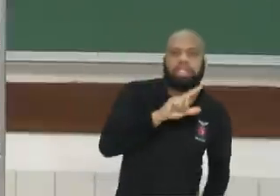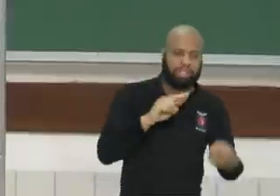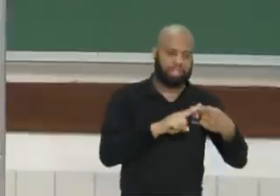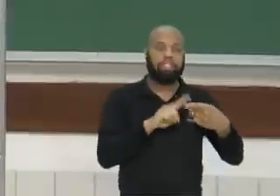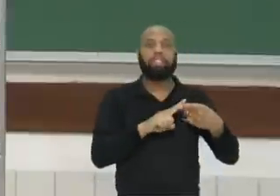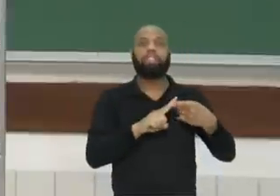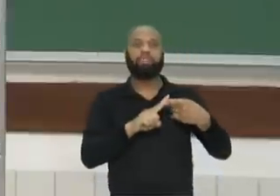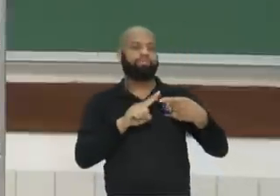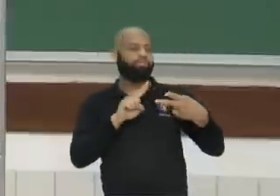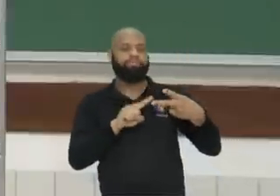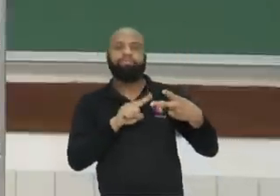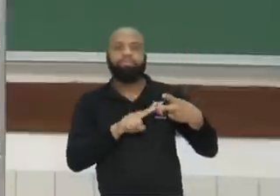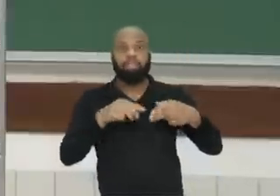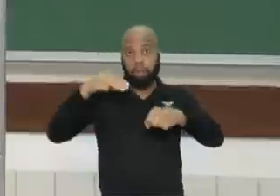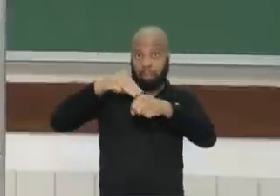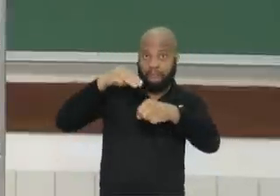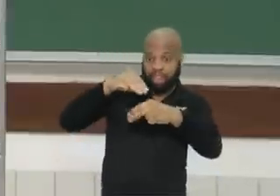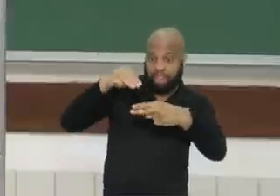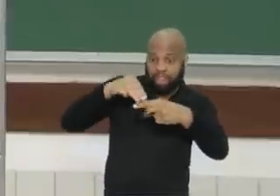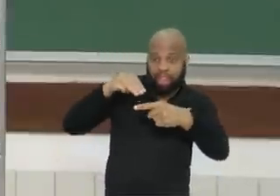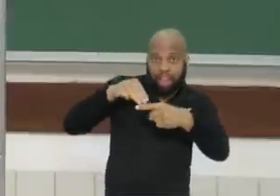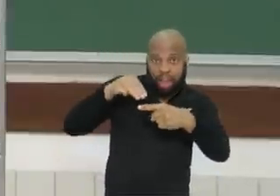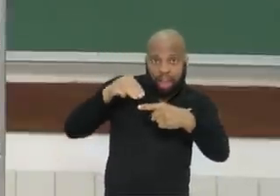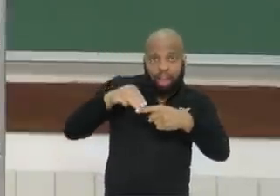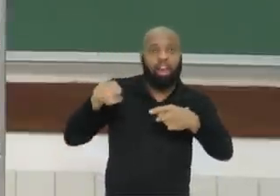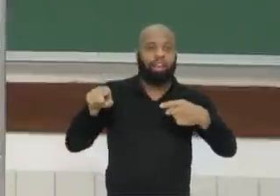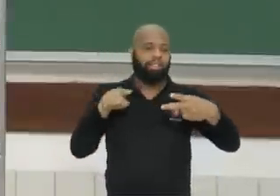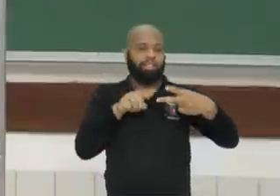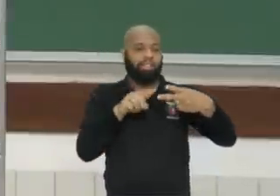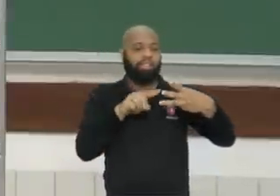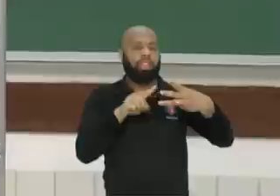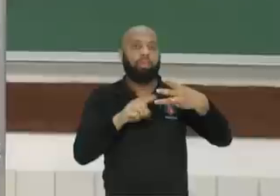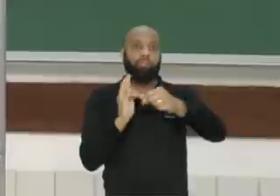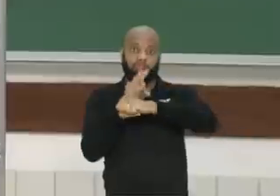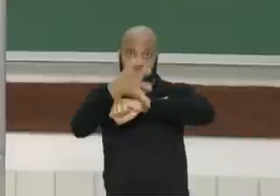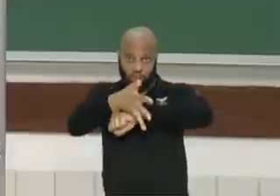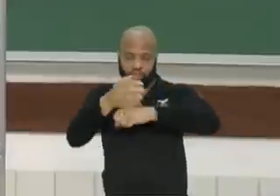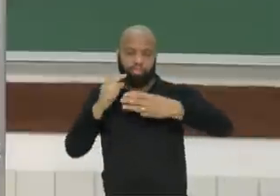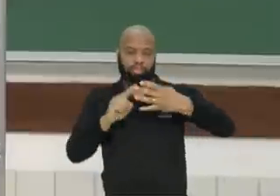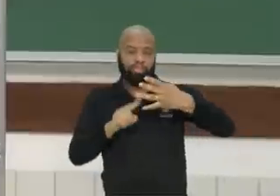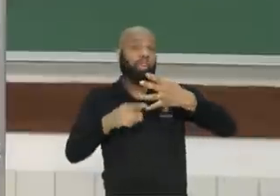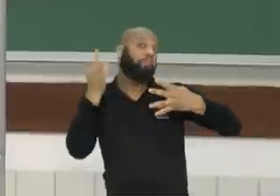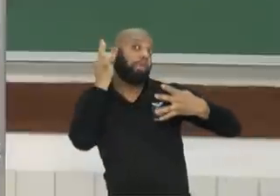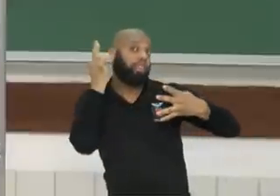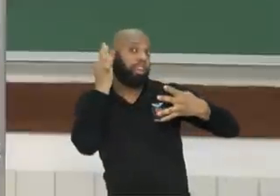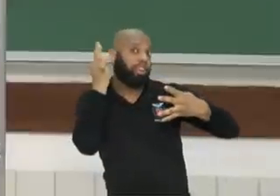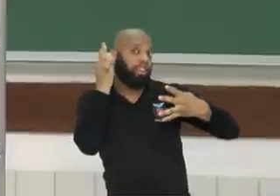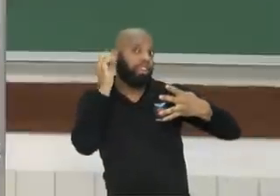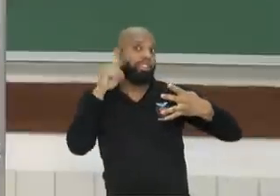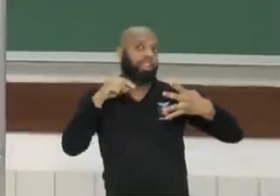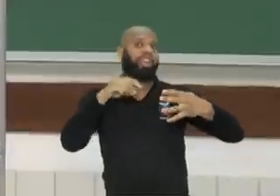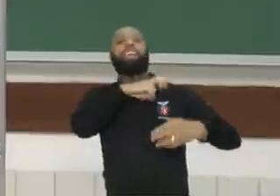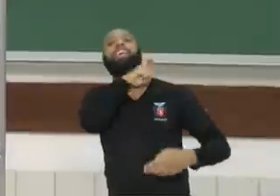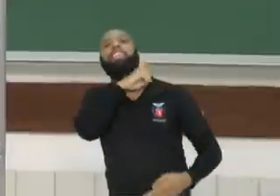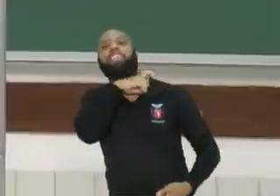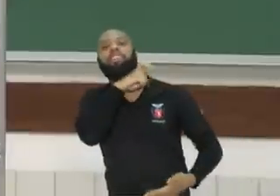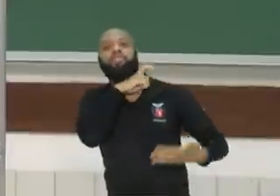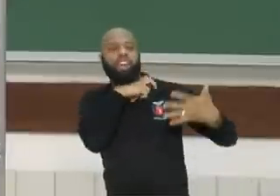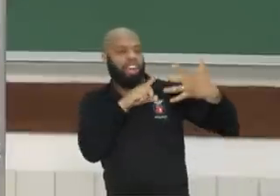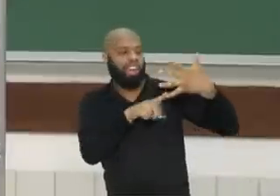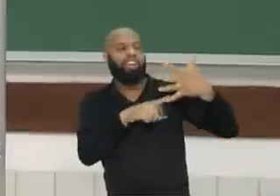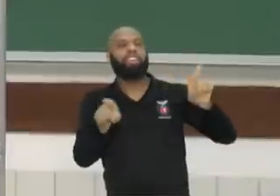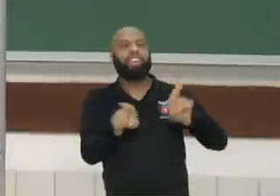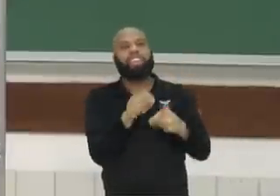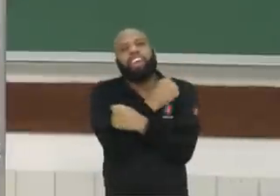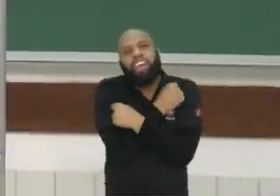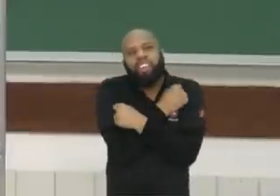aulas, Maringá, também no noroeste do estado, Foz do Iguaçu, Ponta Grossa, que são Cascavel, né? Um abraço para o pessoal